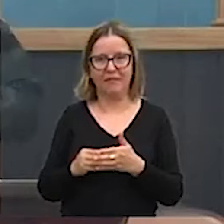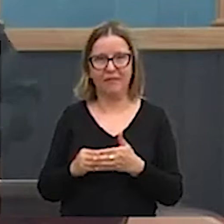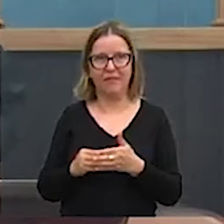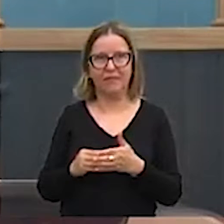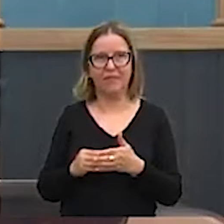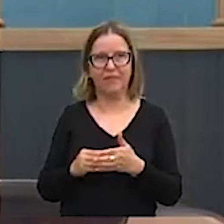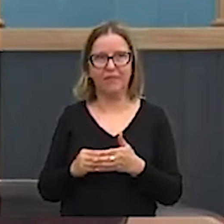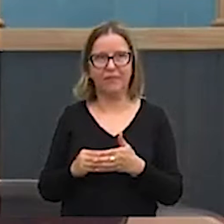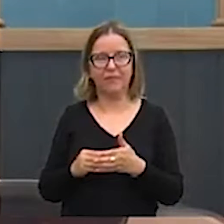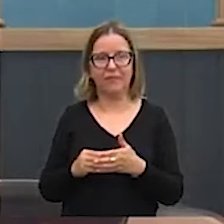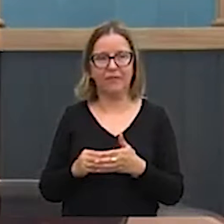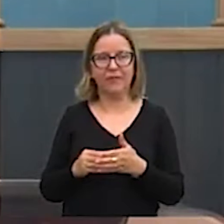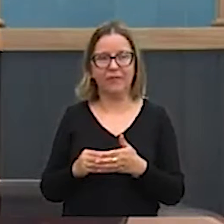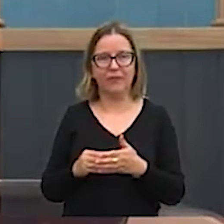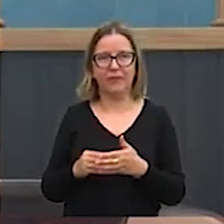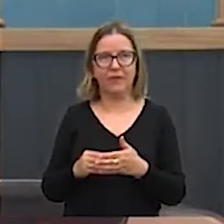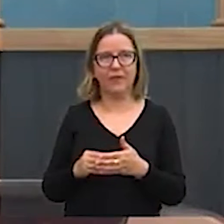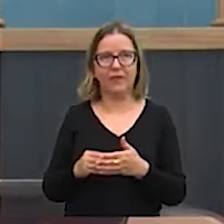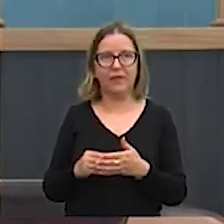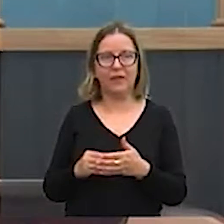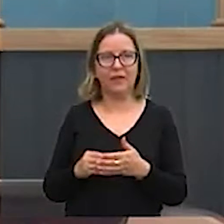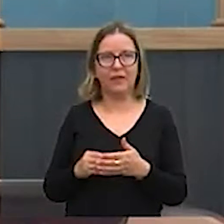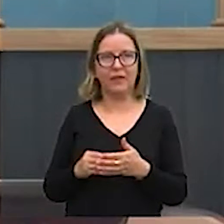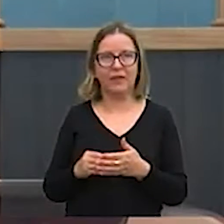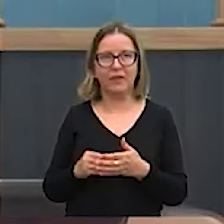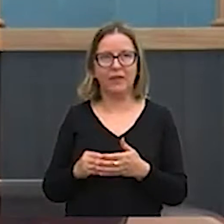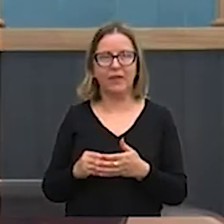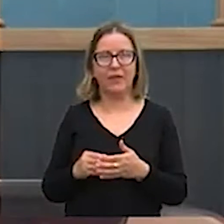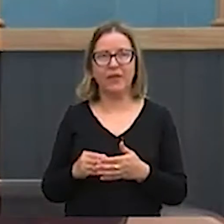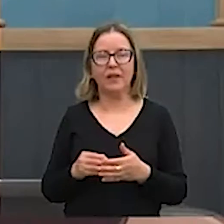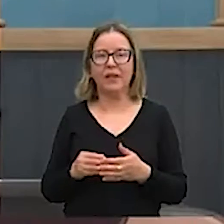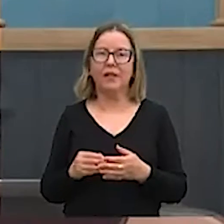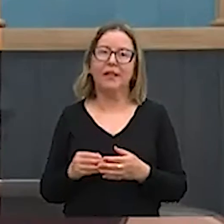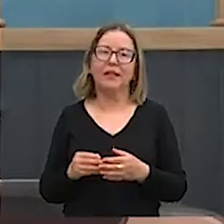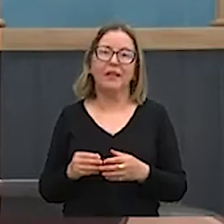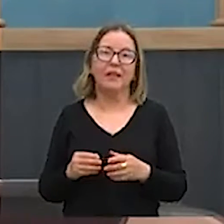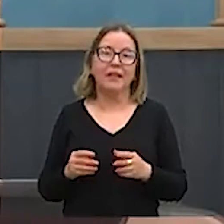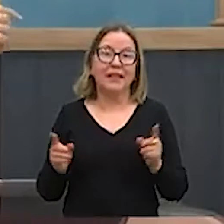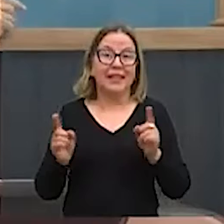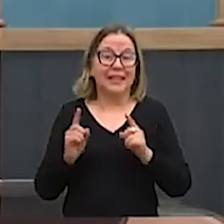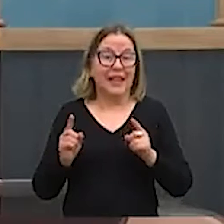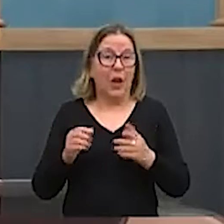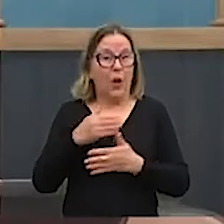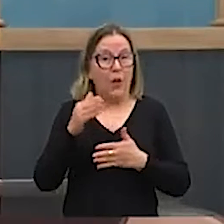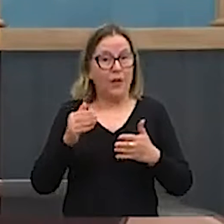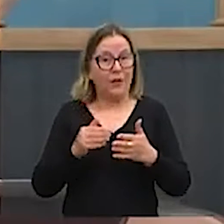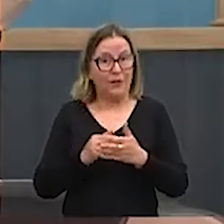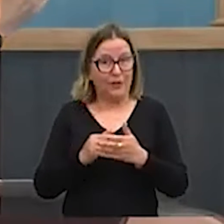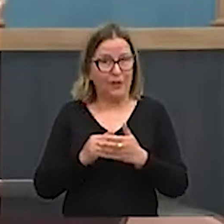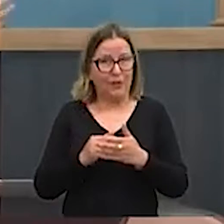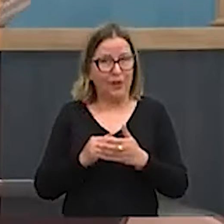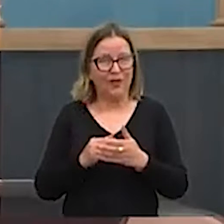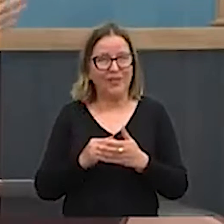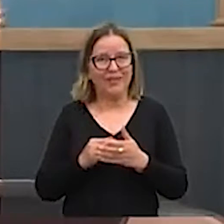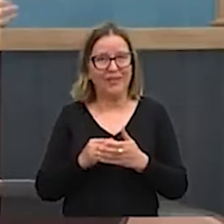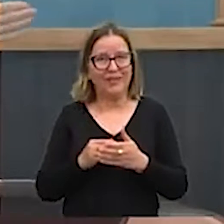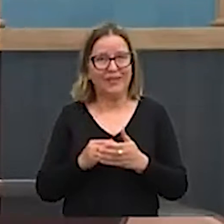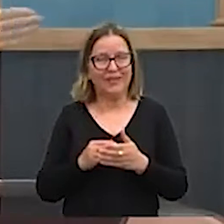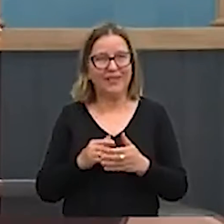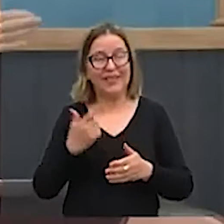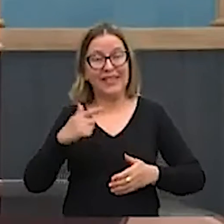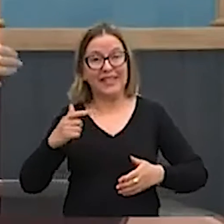Não todos sem exceção, mas todos sem distinção, porque a base